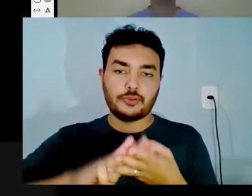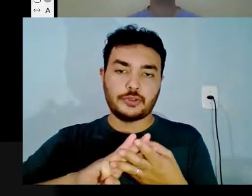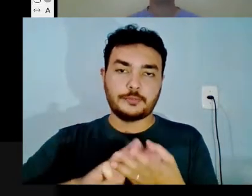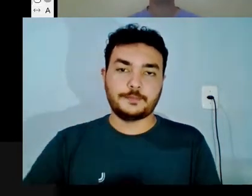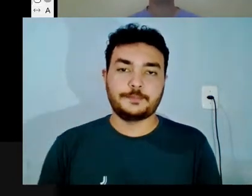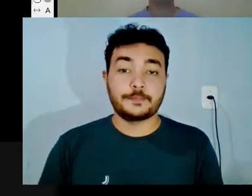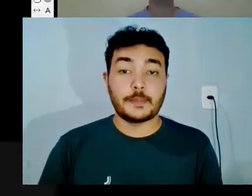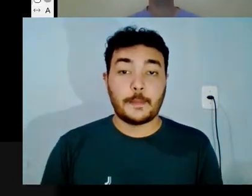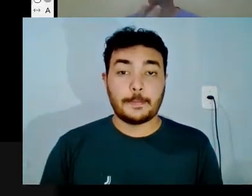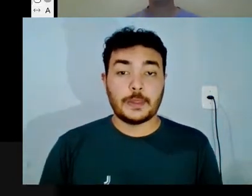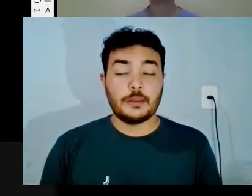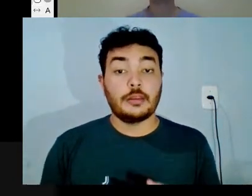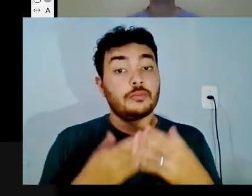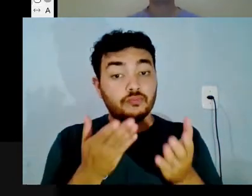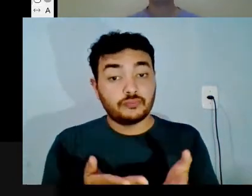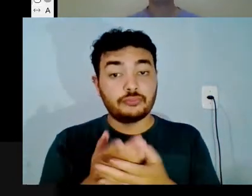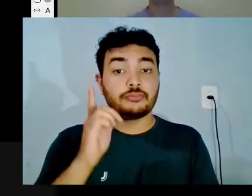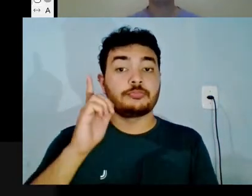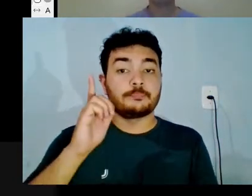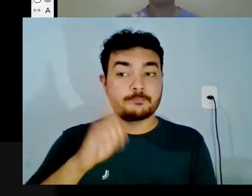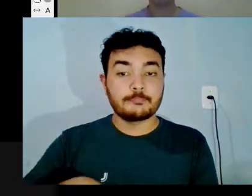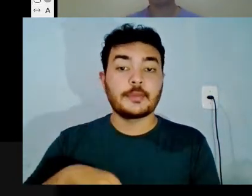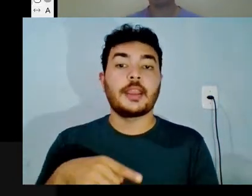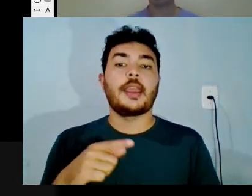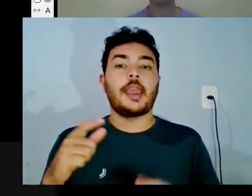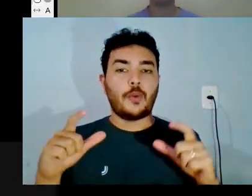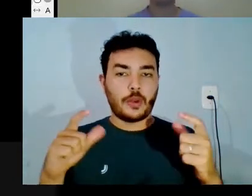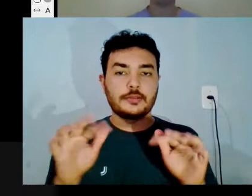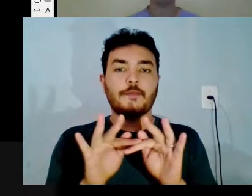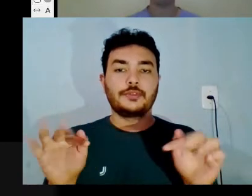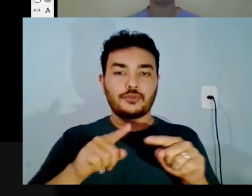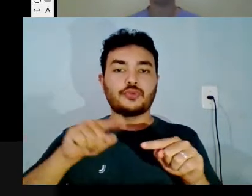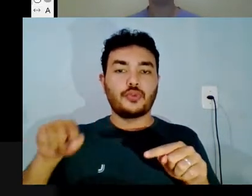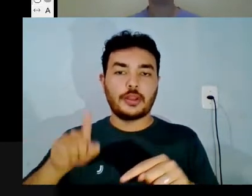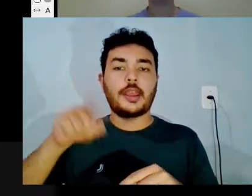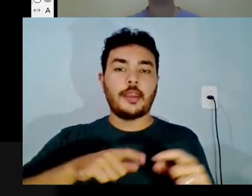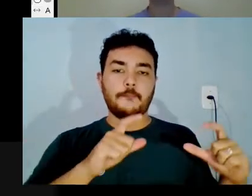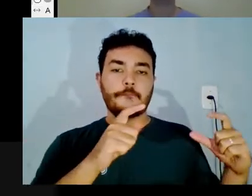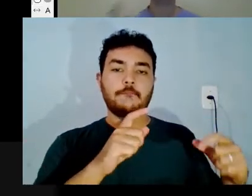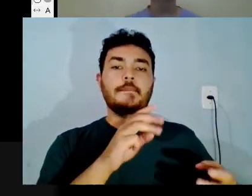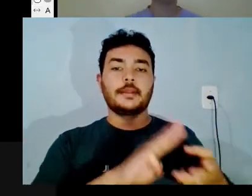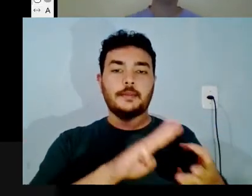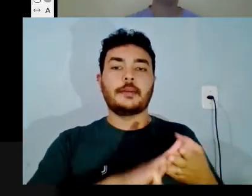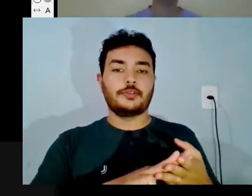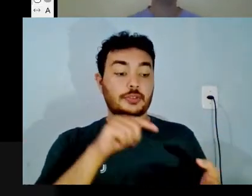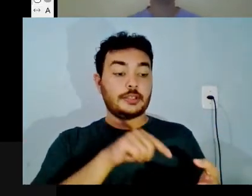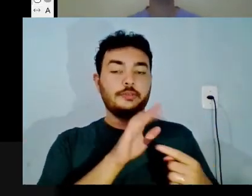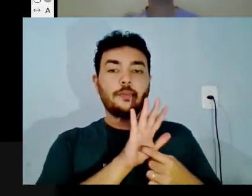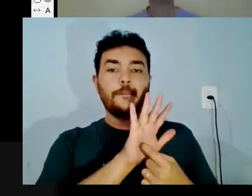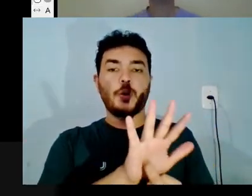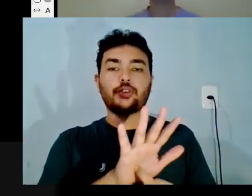essa proposição inicial era a função, a equação de onda, essa função matemática que descrevia o